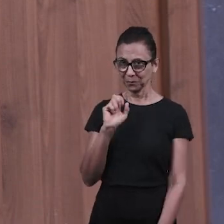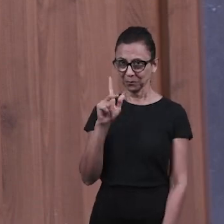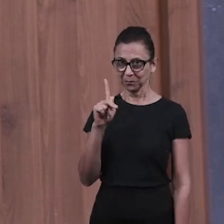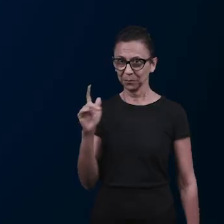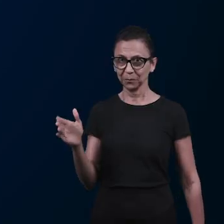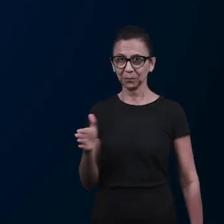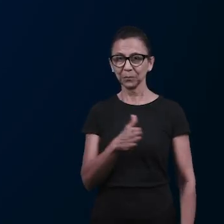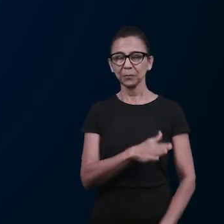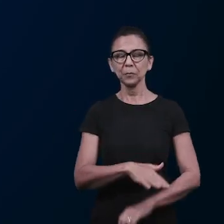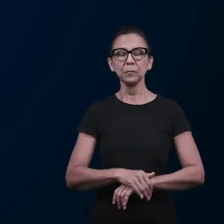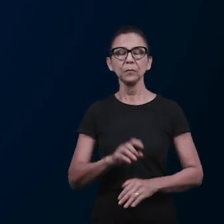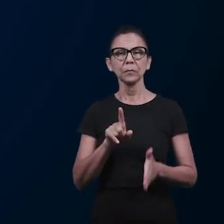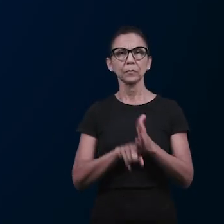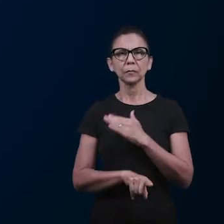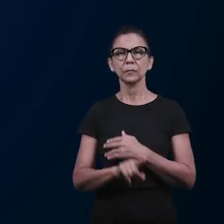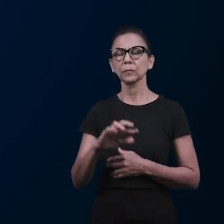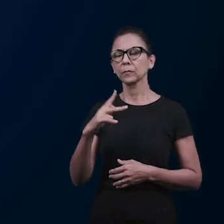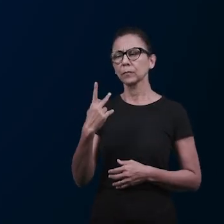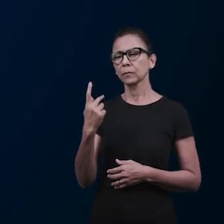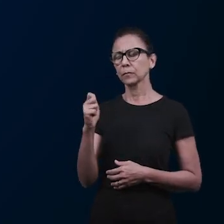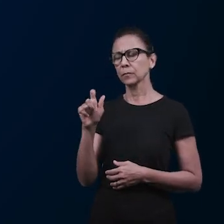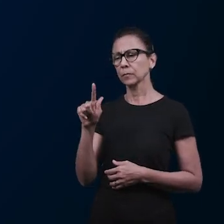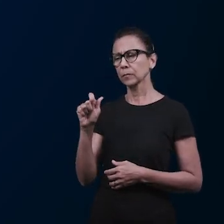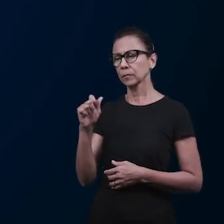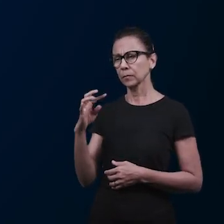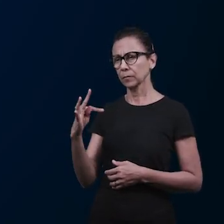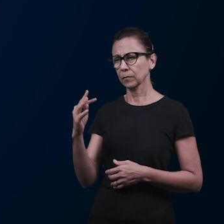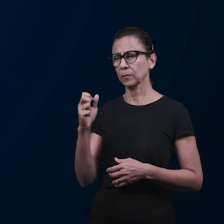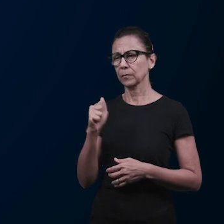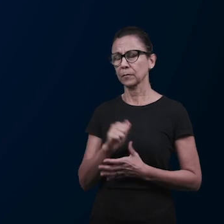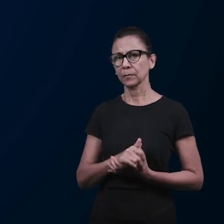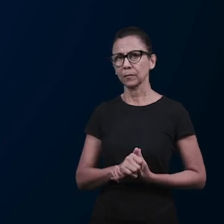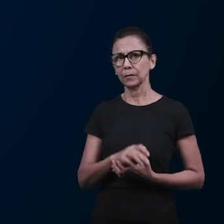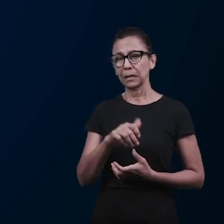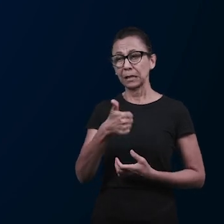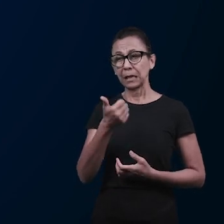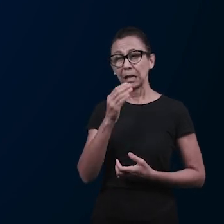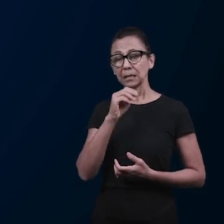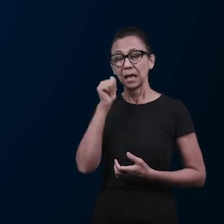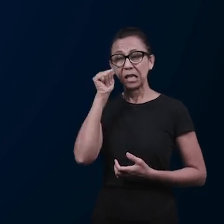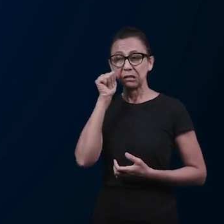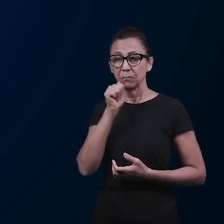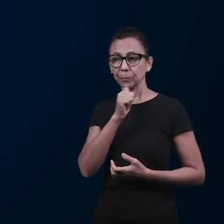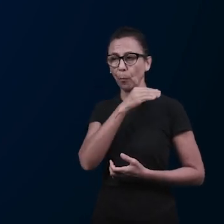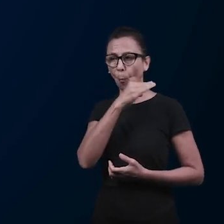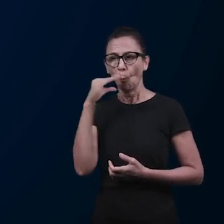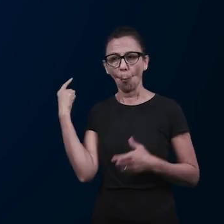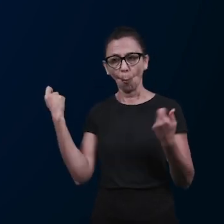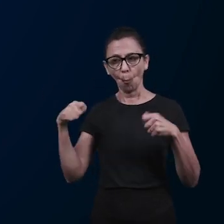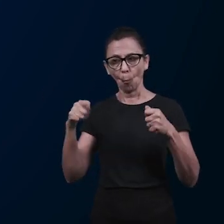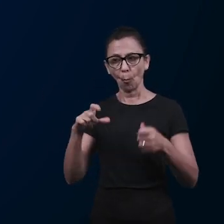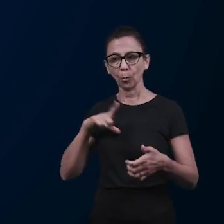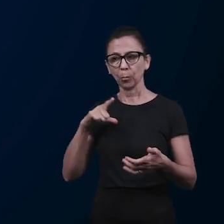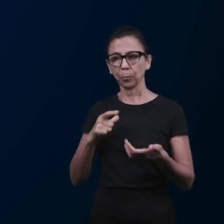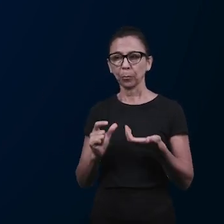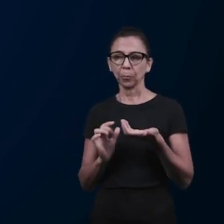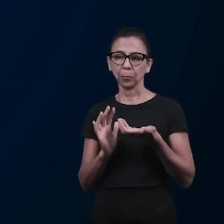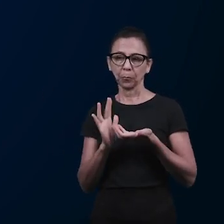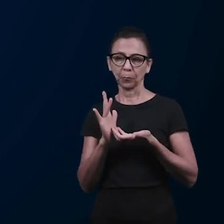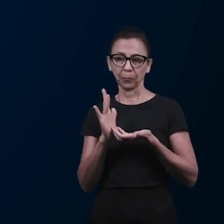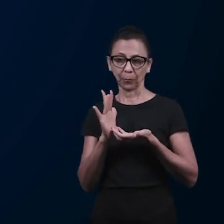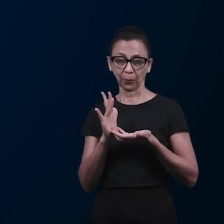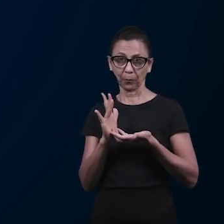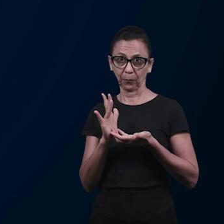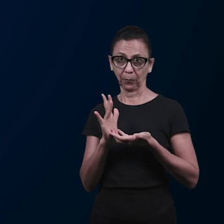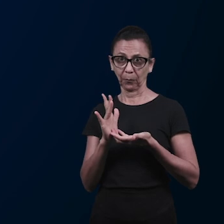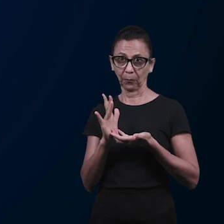bem? Ágata, todas as virgens deviam possuir as candeias